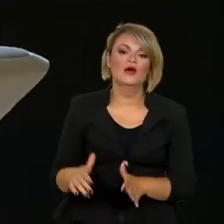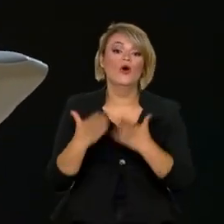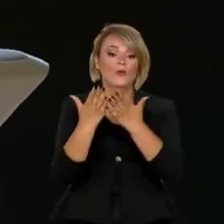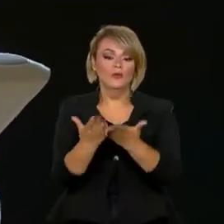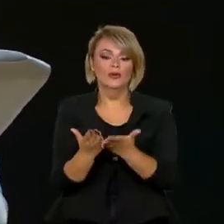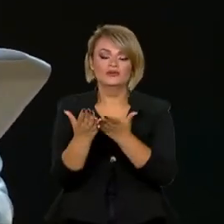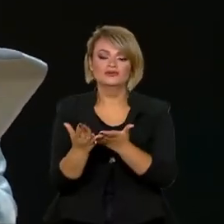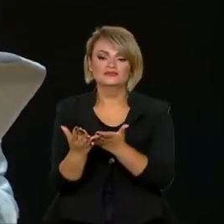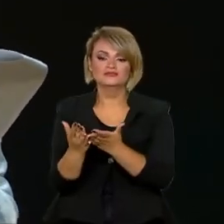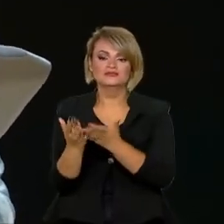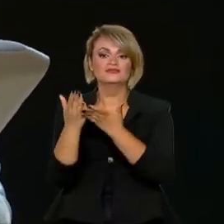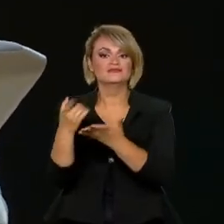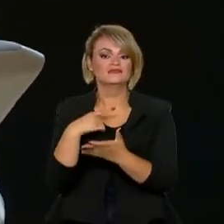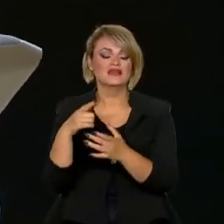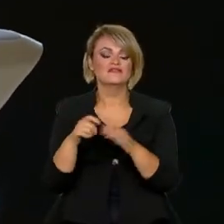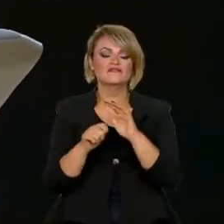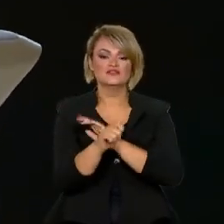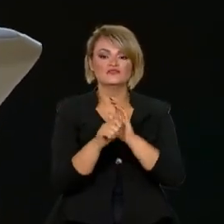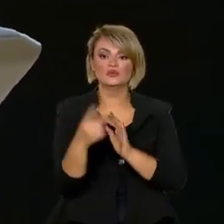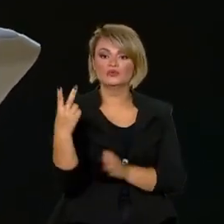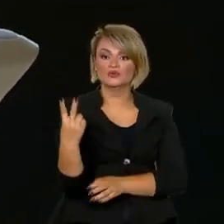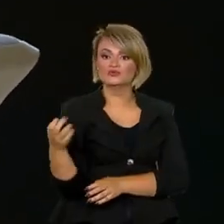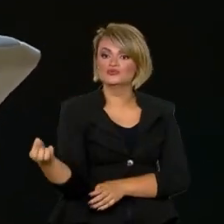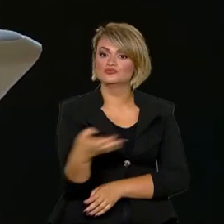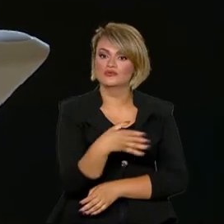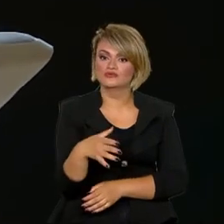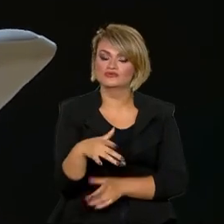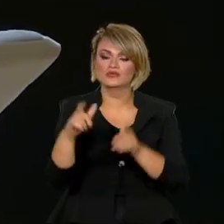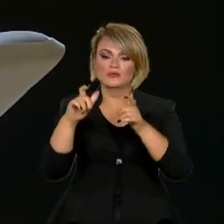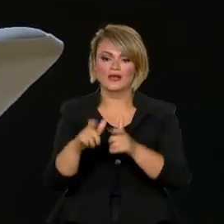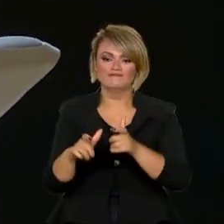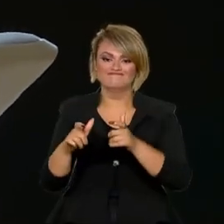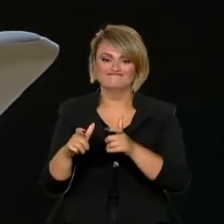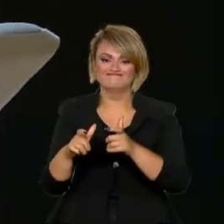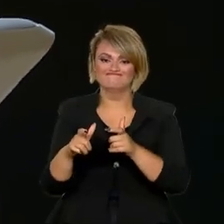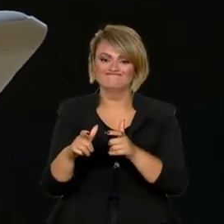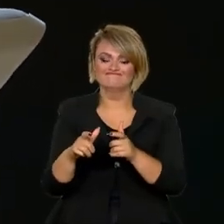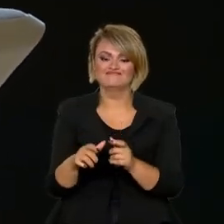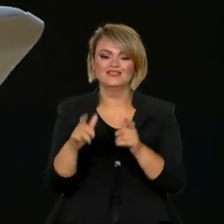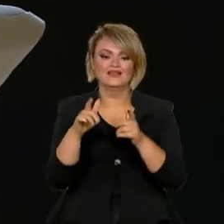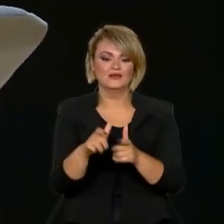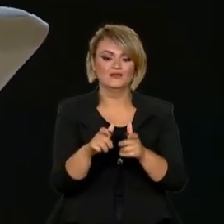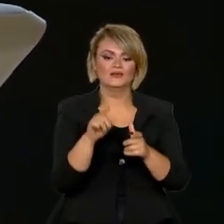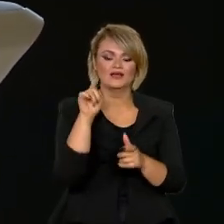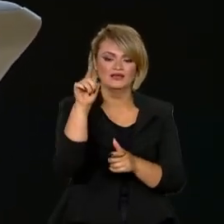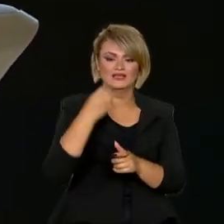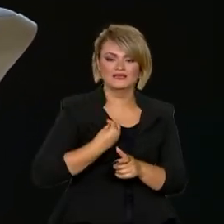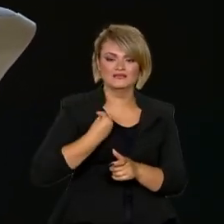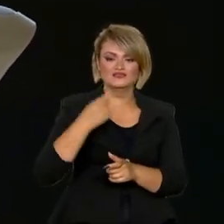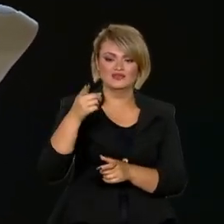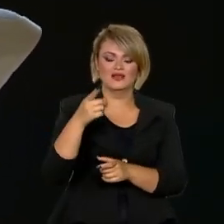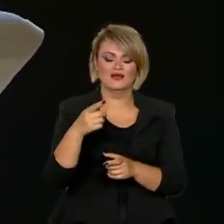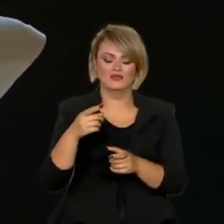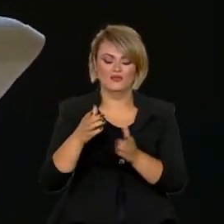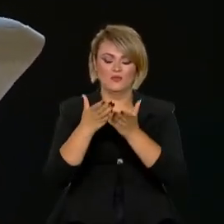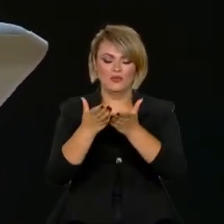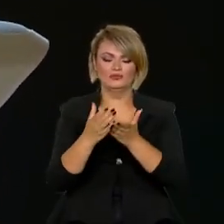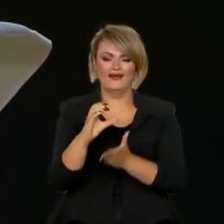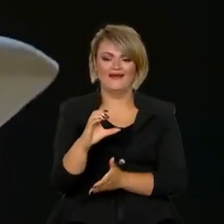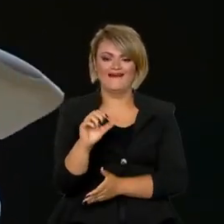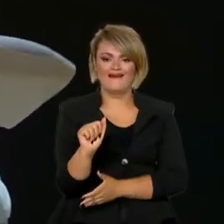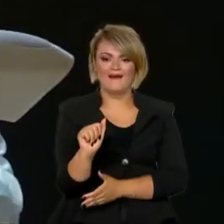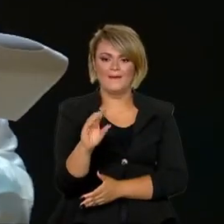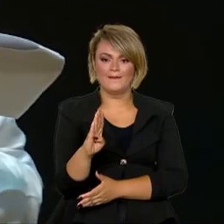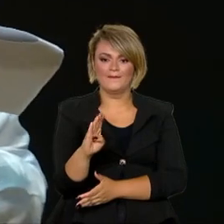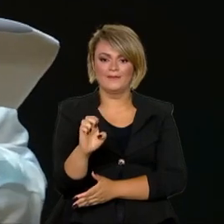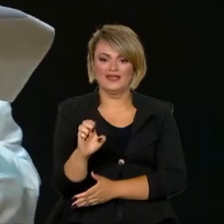de dois novos investimentos em terminais arrendados existentes lá no Porto de Cabedelo, o Nordeste Logística